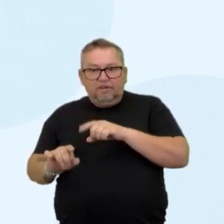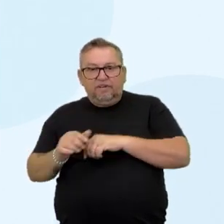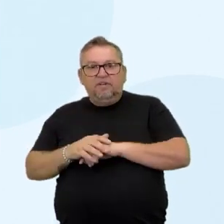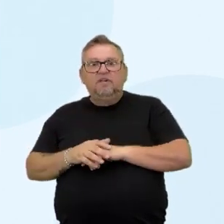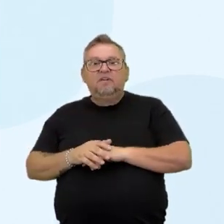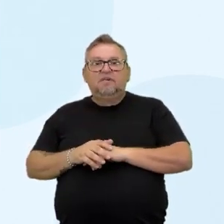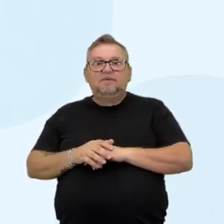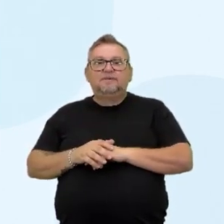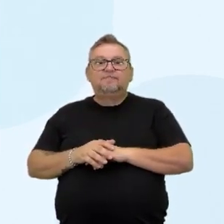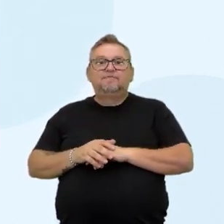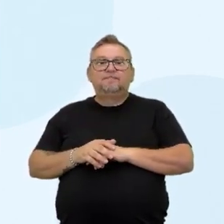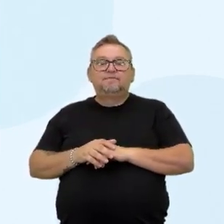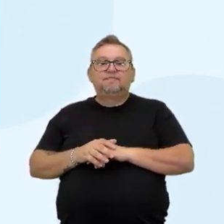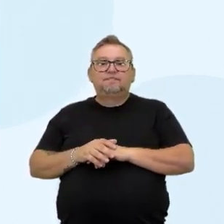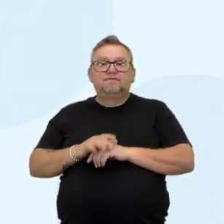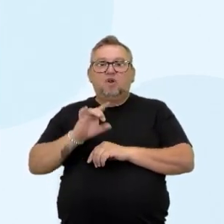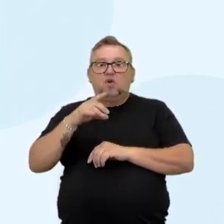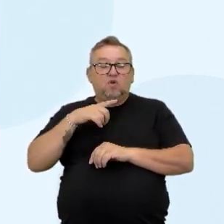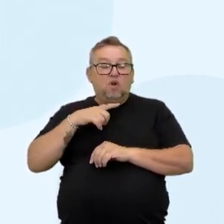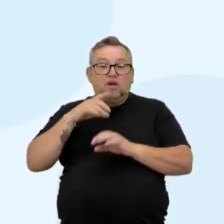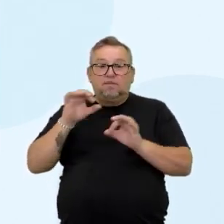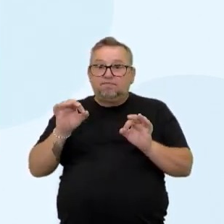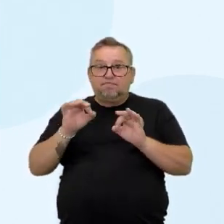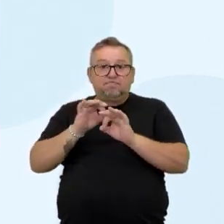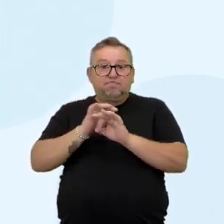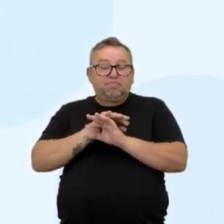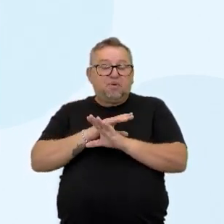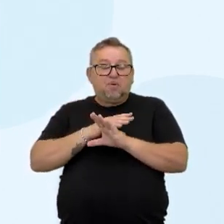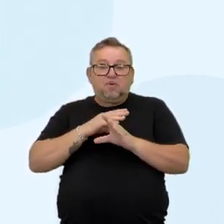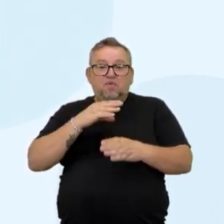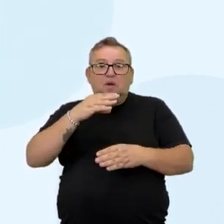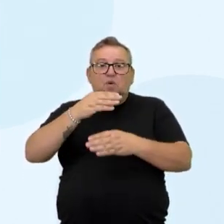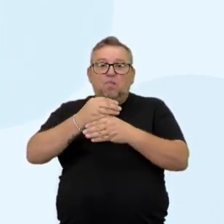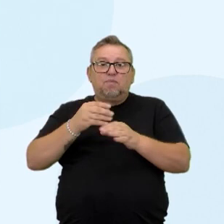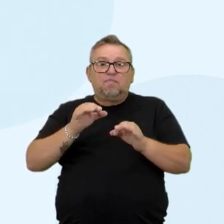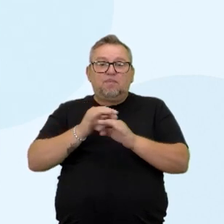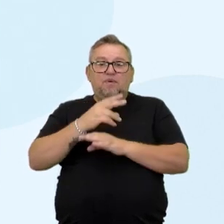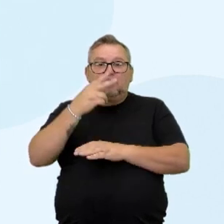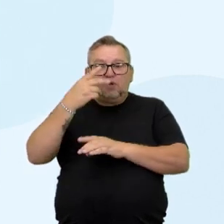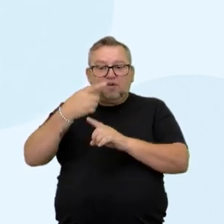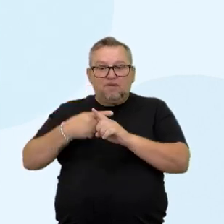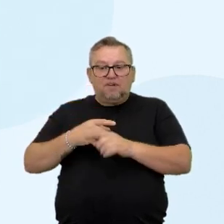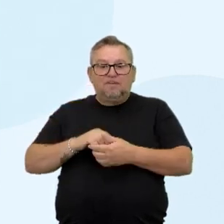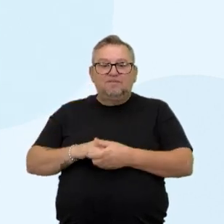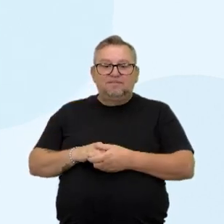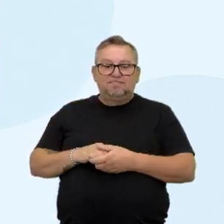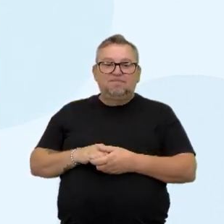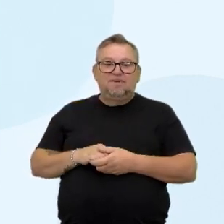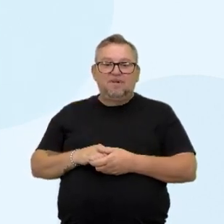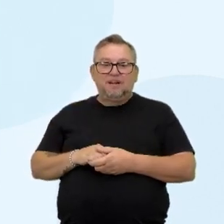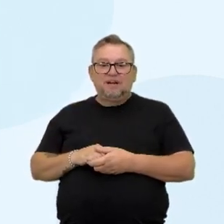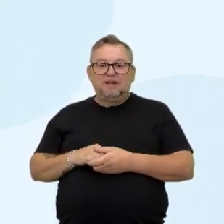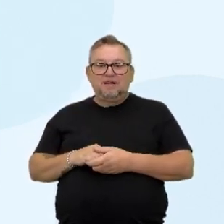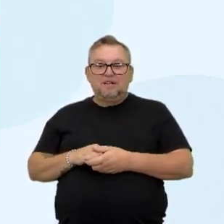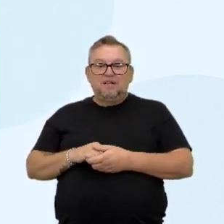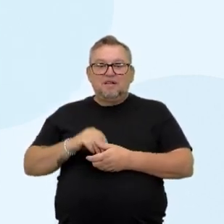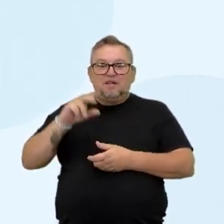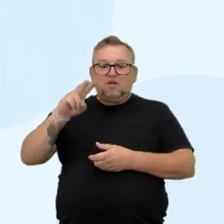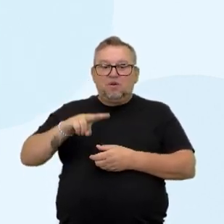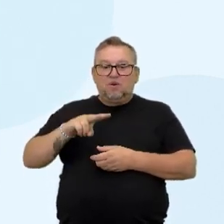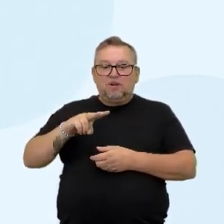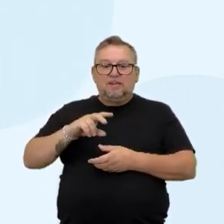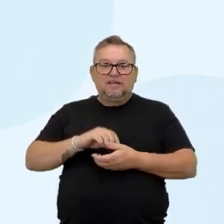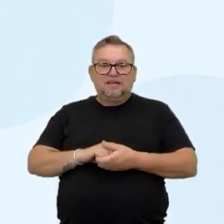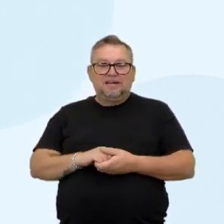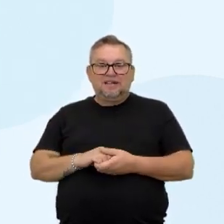vez, ó. Tá vendo? Só que eles se complementam aí, né? Sai 2 vezes aí os 2 aí e tal. Ó o 2, ó. Sair 2, ó,